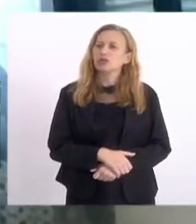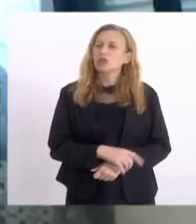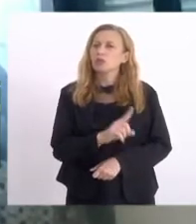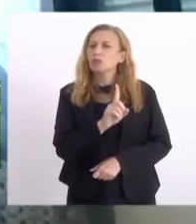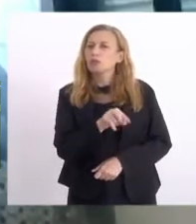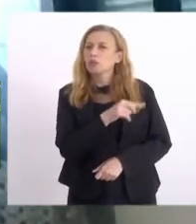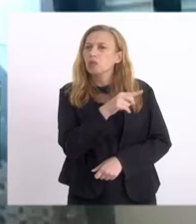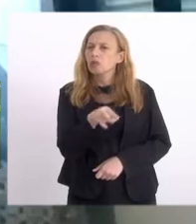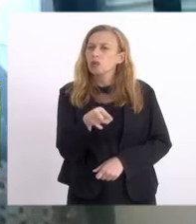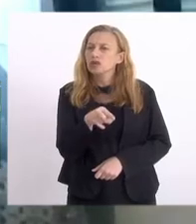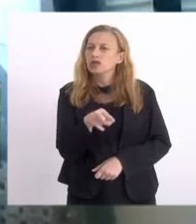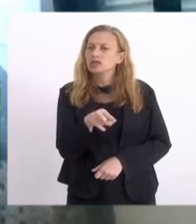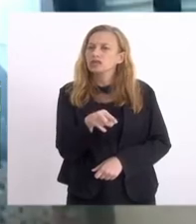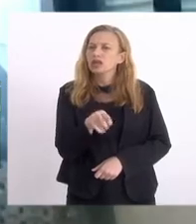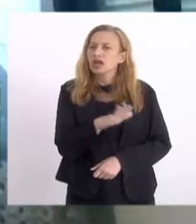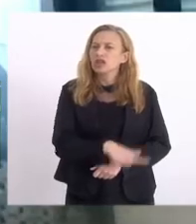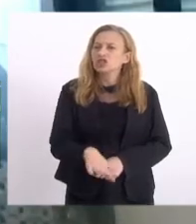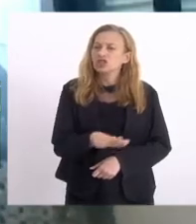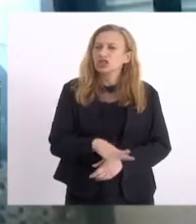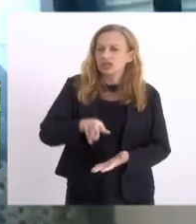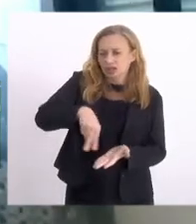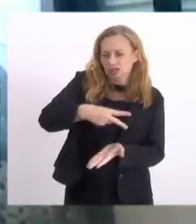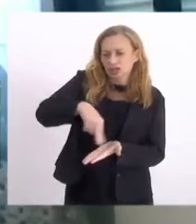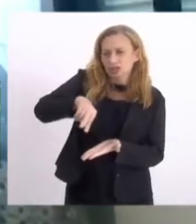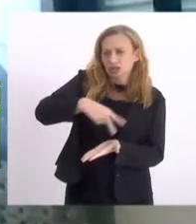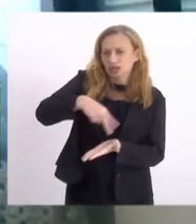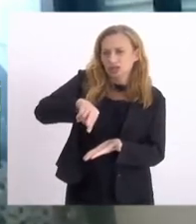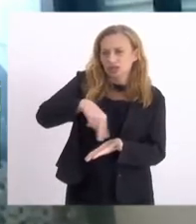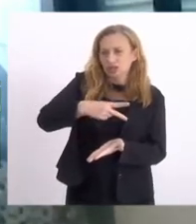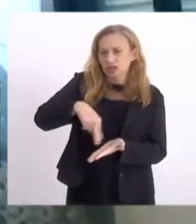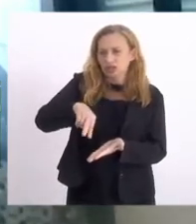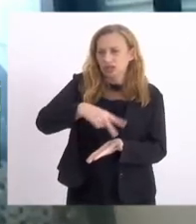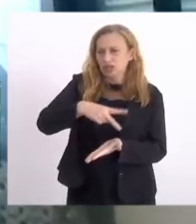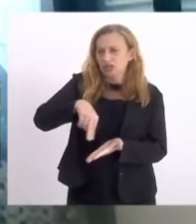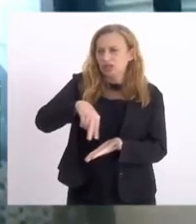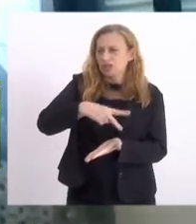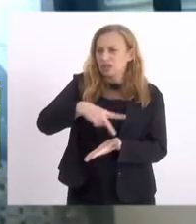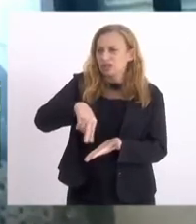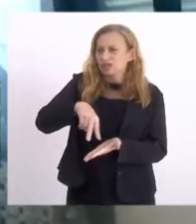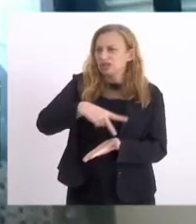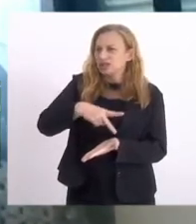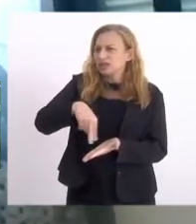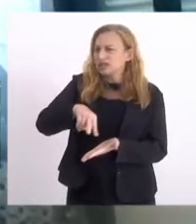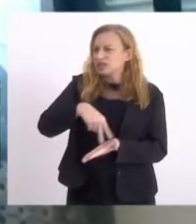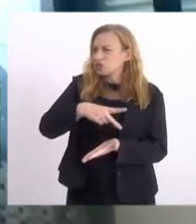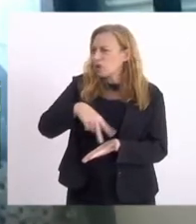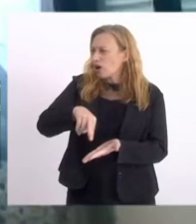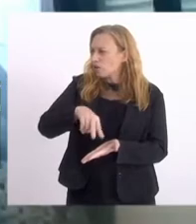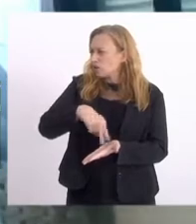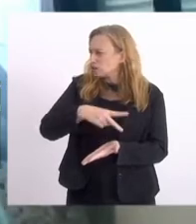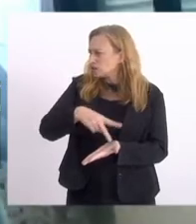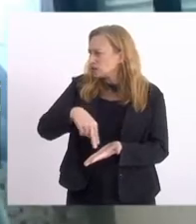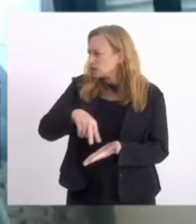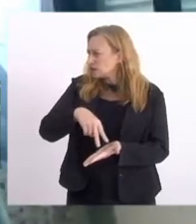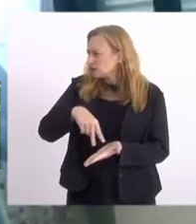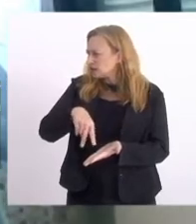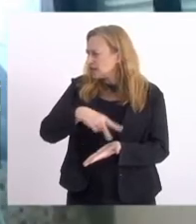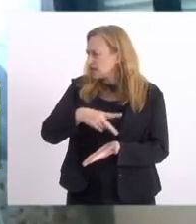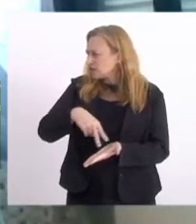proíbe para as crianças danças que estimulam a sexualização. Isso é uma coisa muito vaga. Daqui a pouco vão achar que o